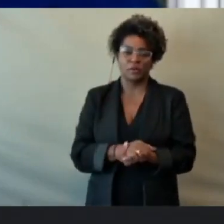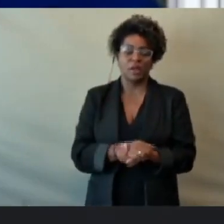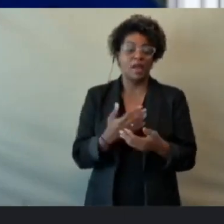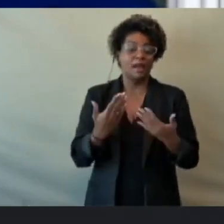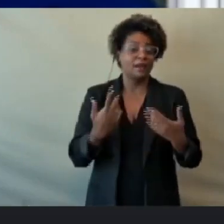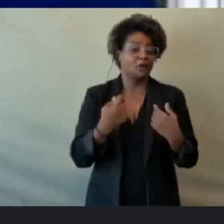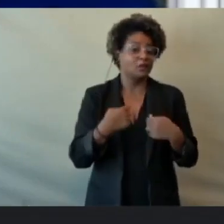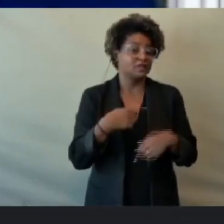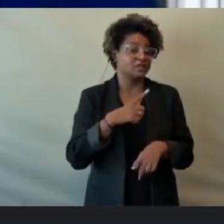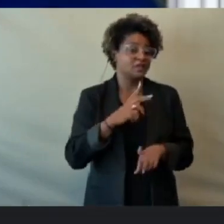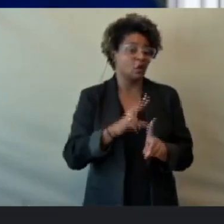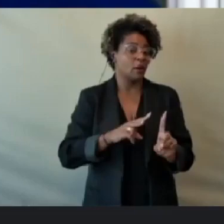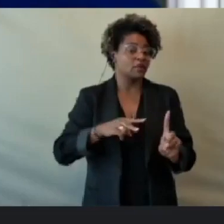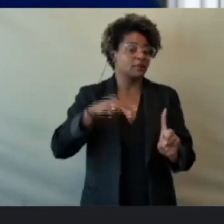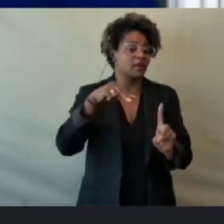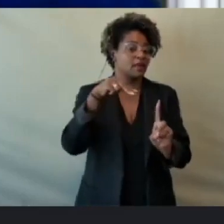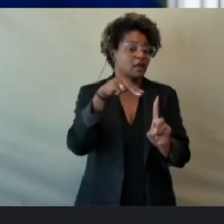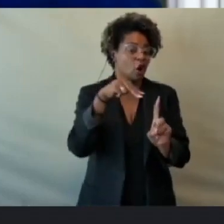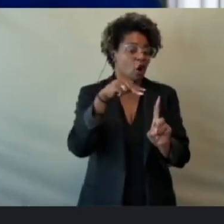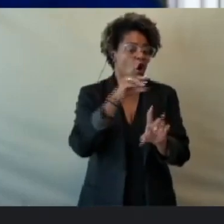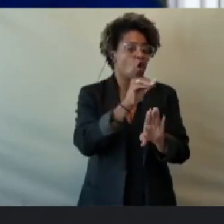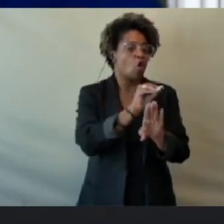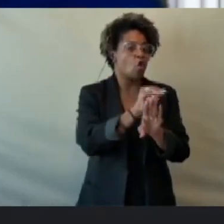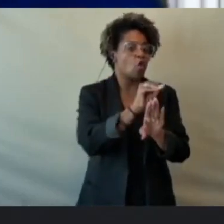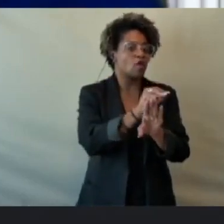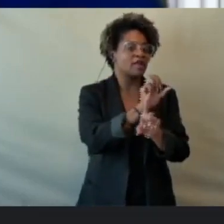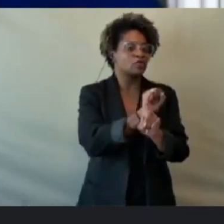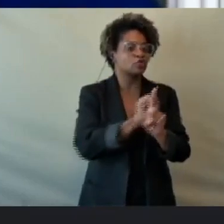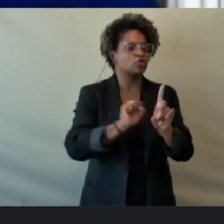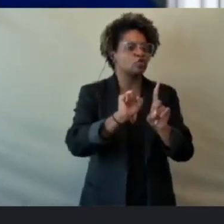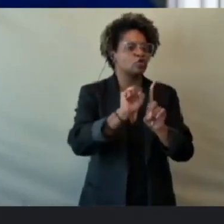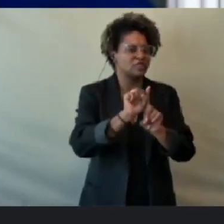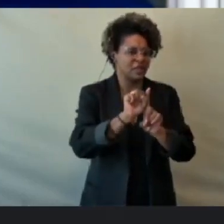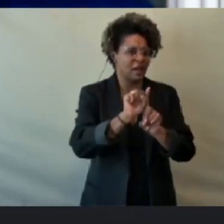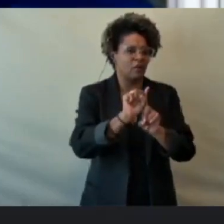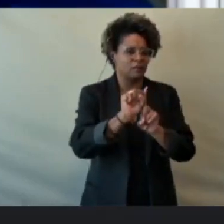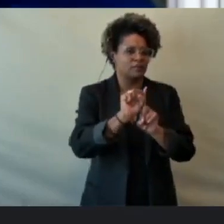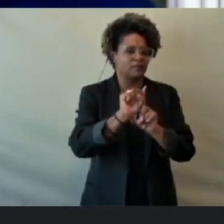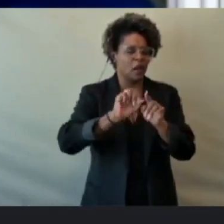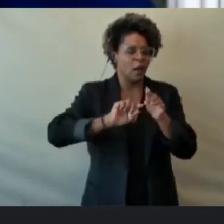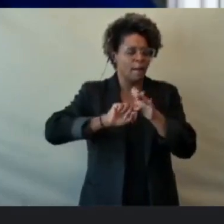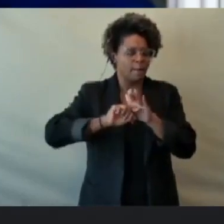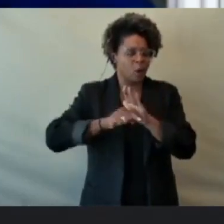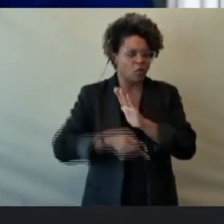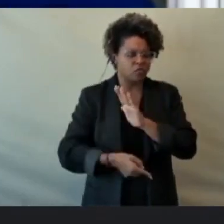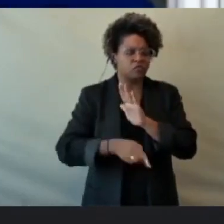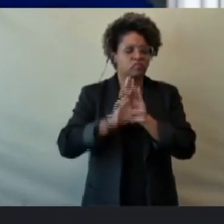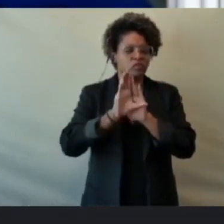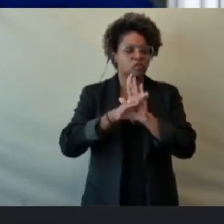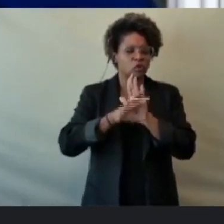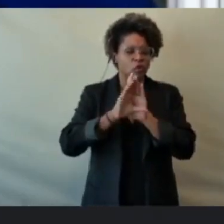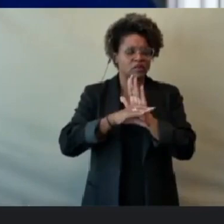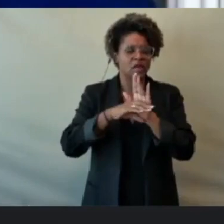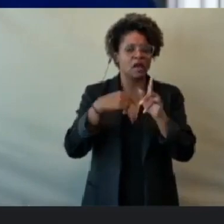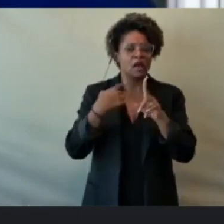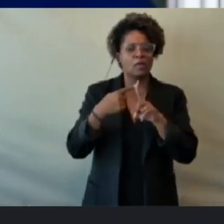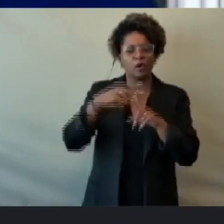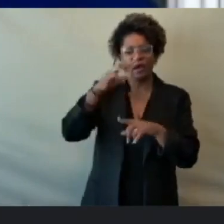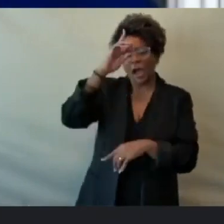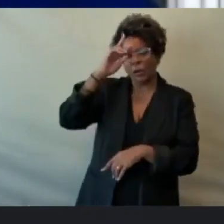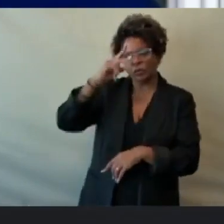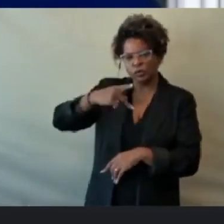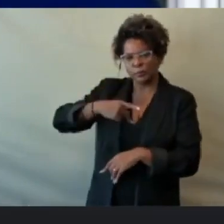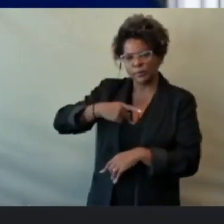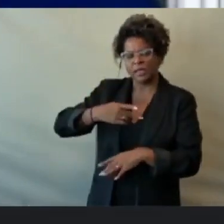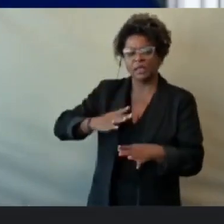do cuidado social, num conceito ampliado, pensando na promoção da autonomia, no fortalecimento dos vínculos sociais, na proteção de